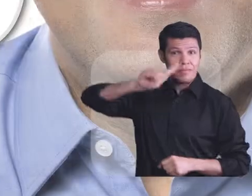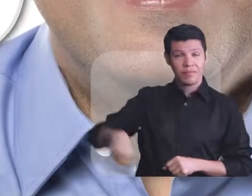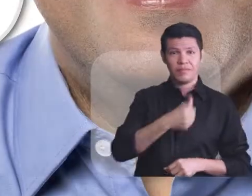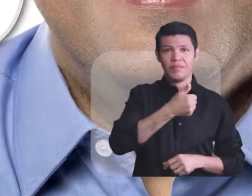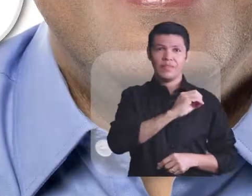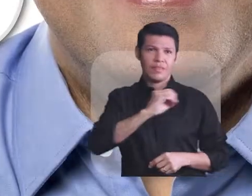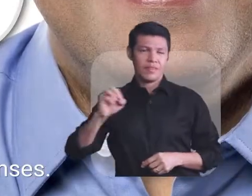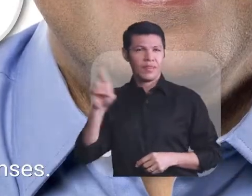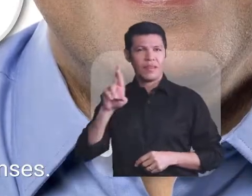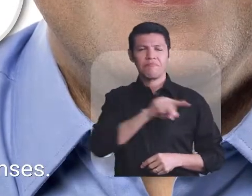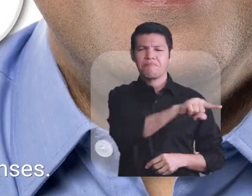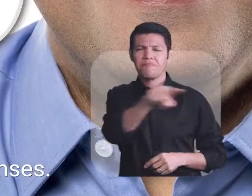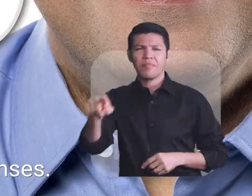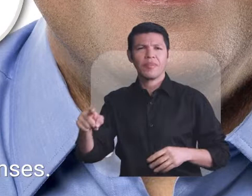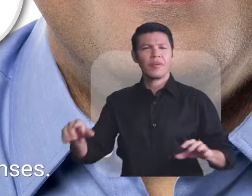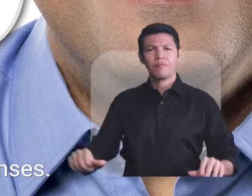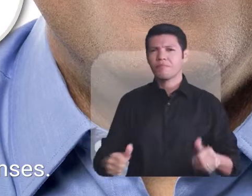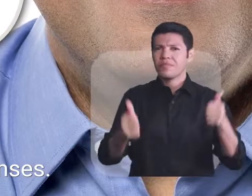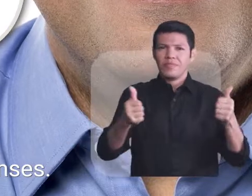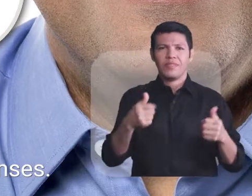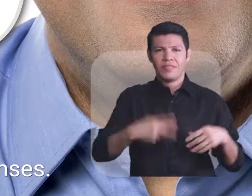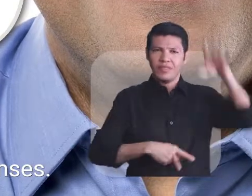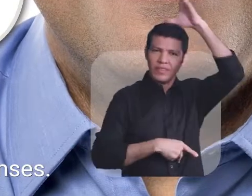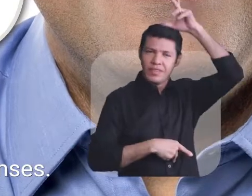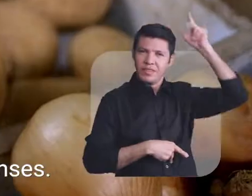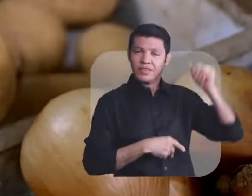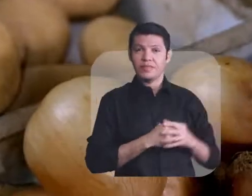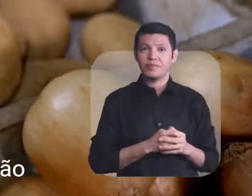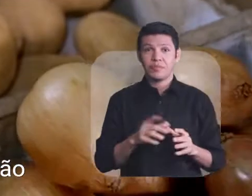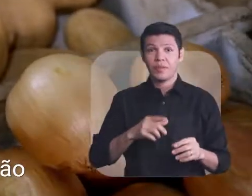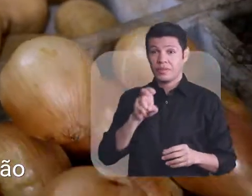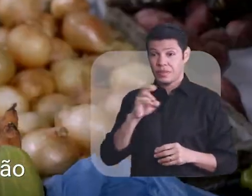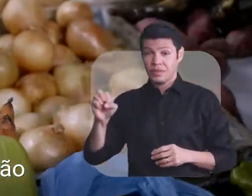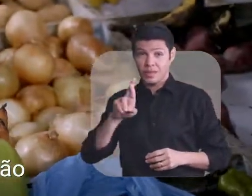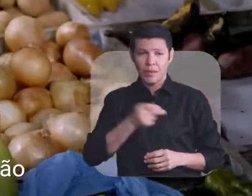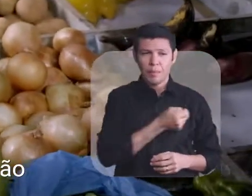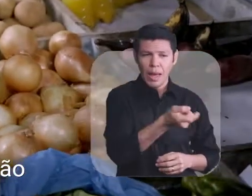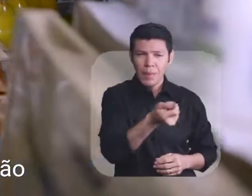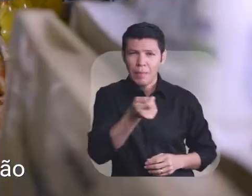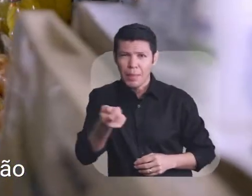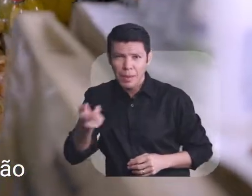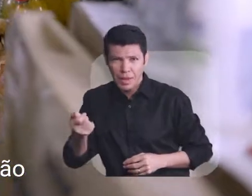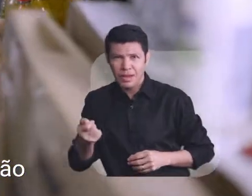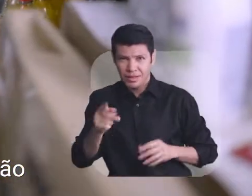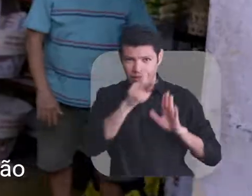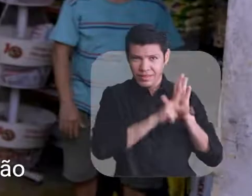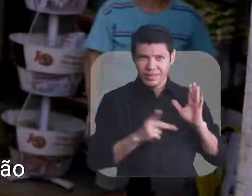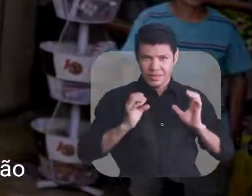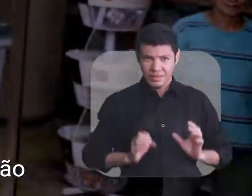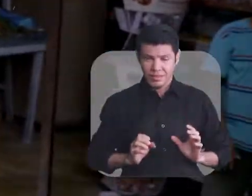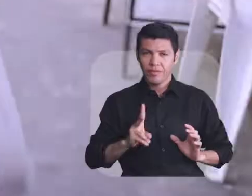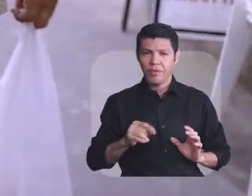serão R$1.100, dando mais dignidade para as famílias amazonenses. Só as bolsas de R$500 do Projeto